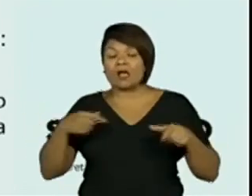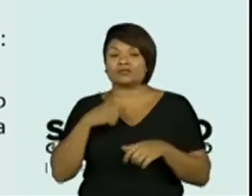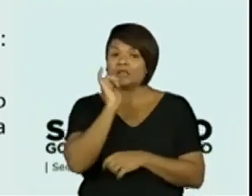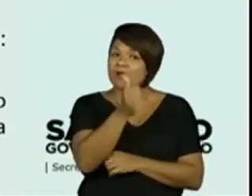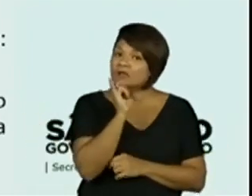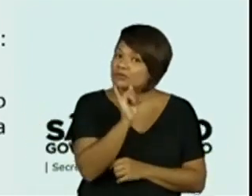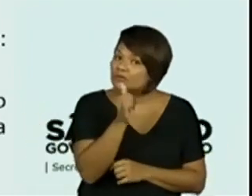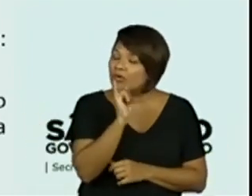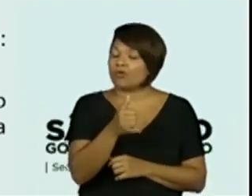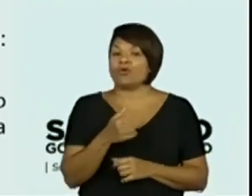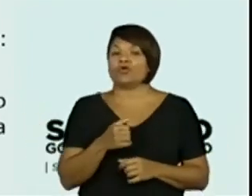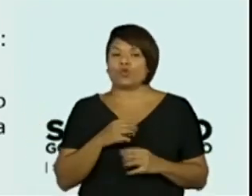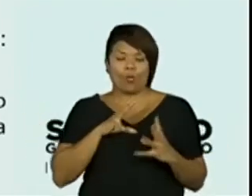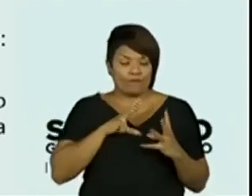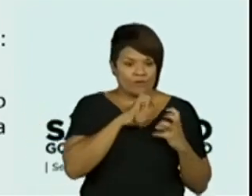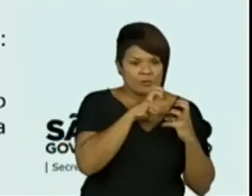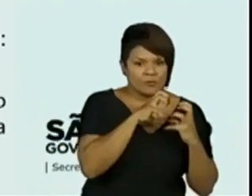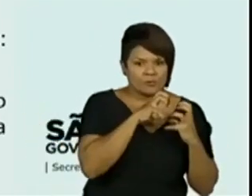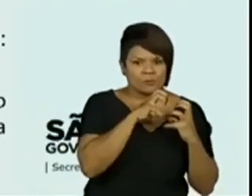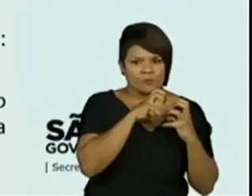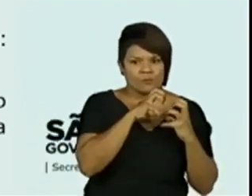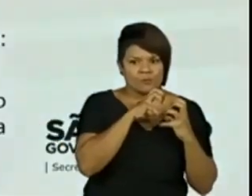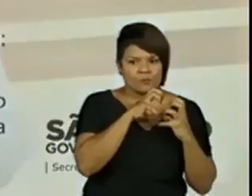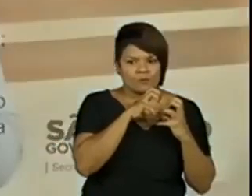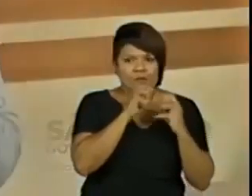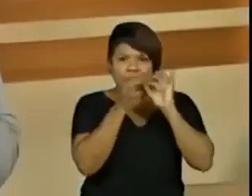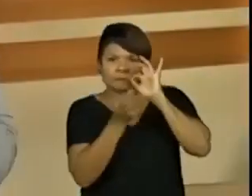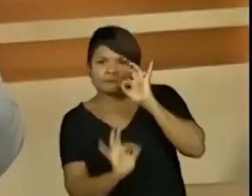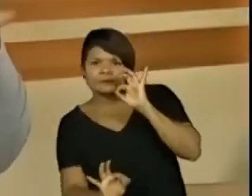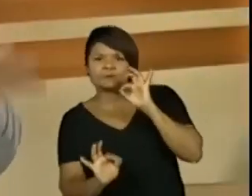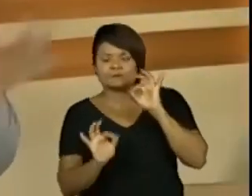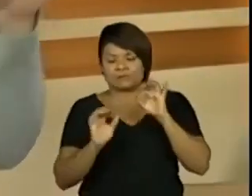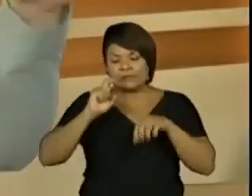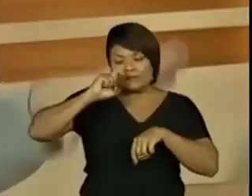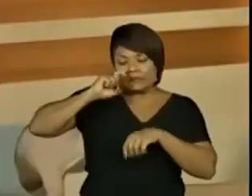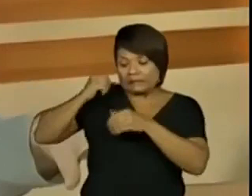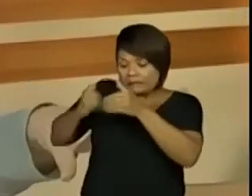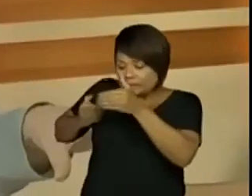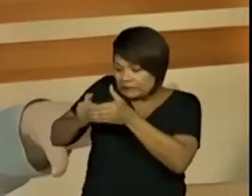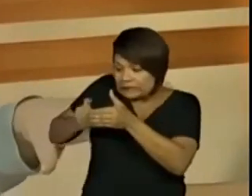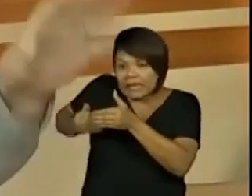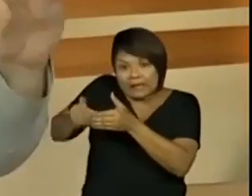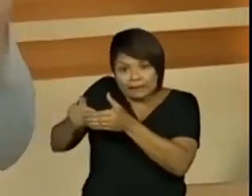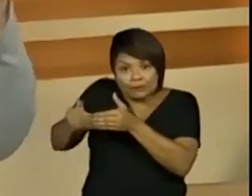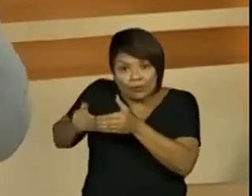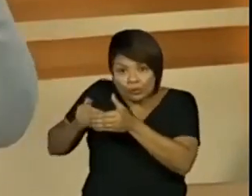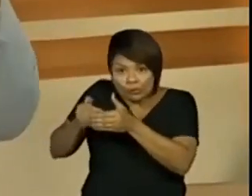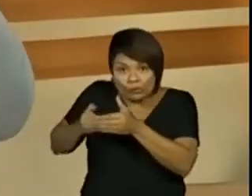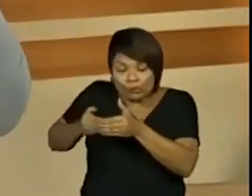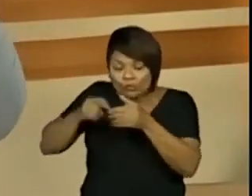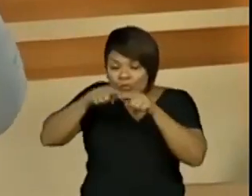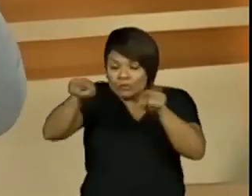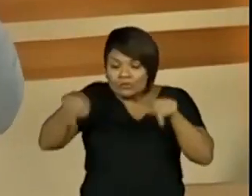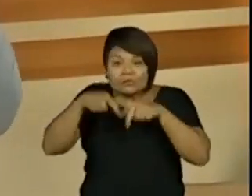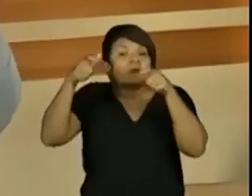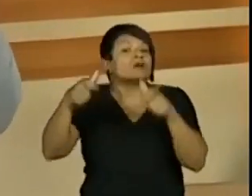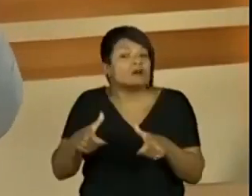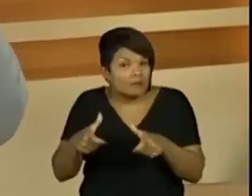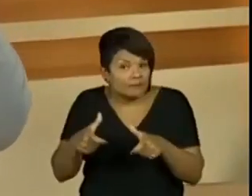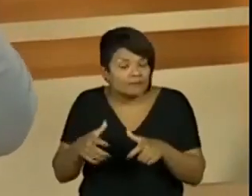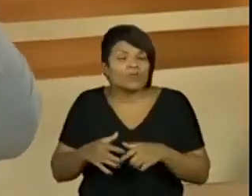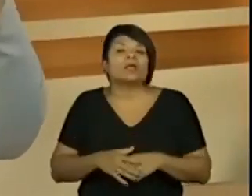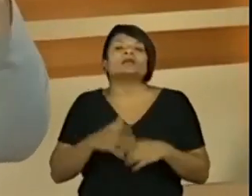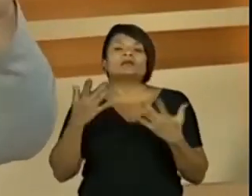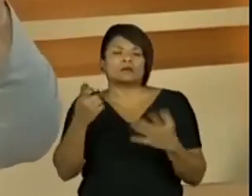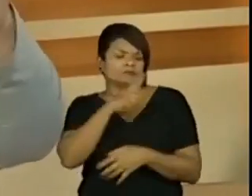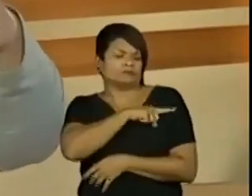narrador, o conflito, o enredo, tempo e espaço. Isso vocês já viram. Desde o terceiro ano começa-se a